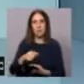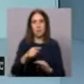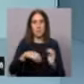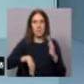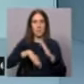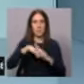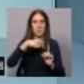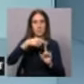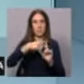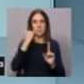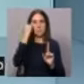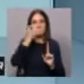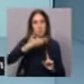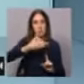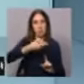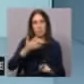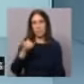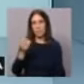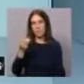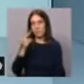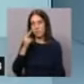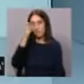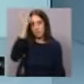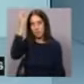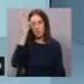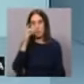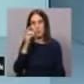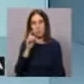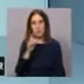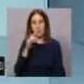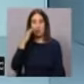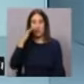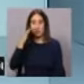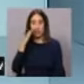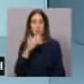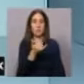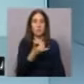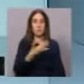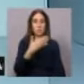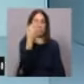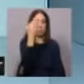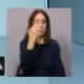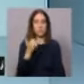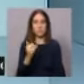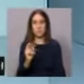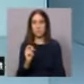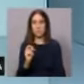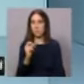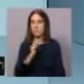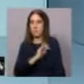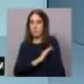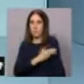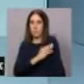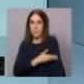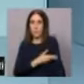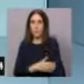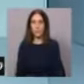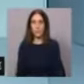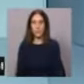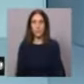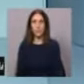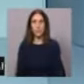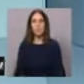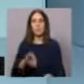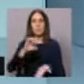graus para Bragança, 20 graus para Vila Real e para Viana do Castelo, 21 graus para o Porto e 23 graus para Aveiro. Na região